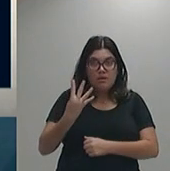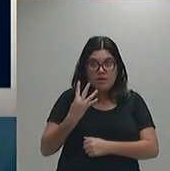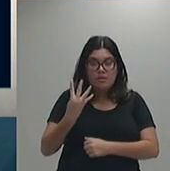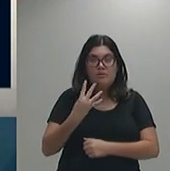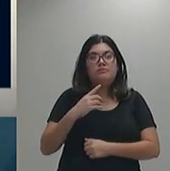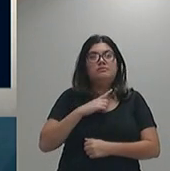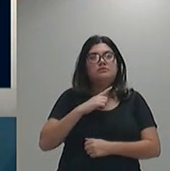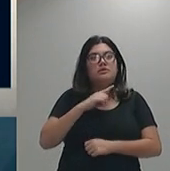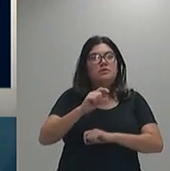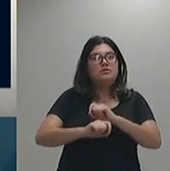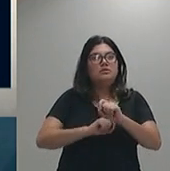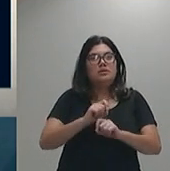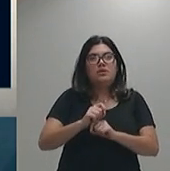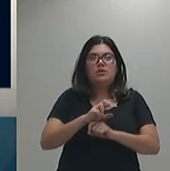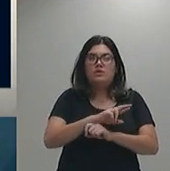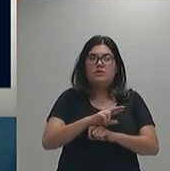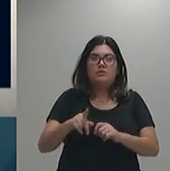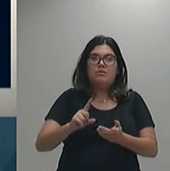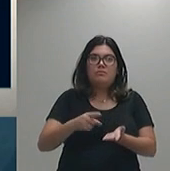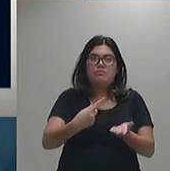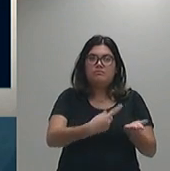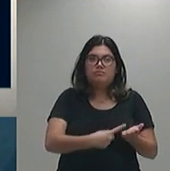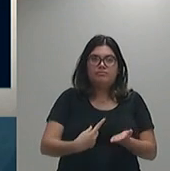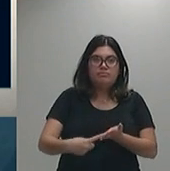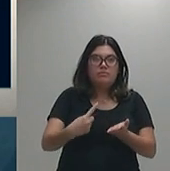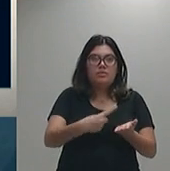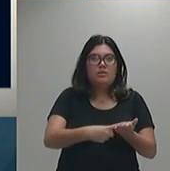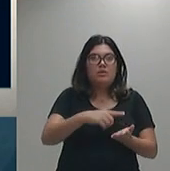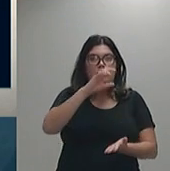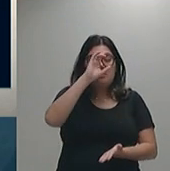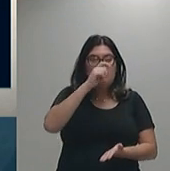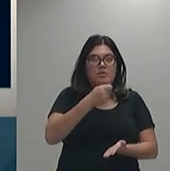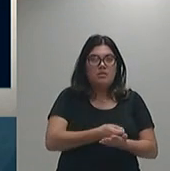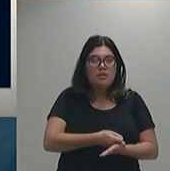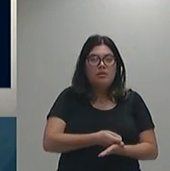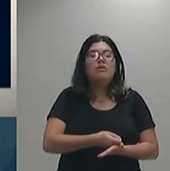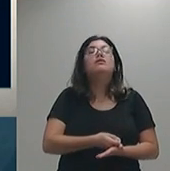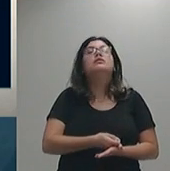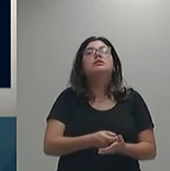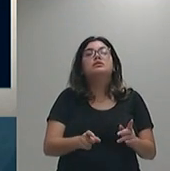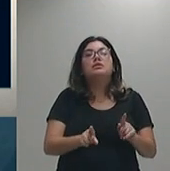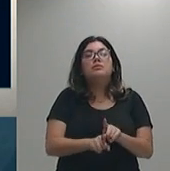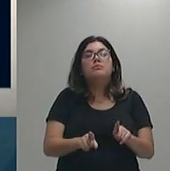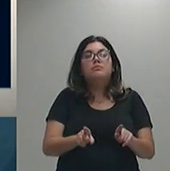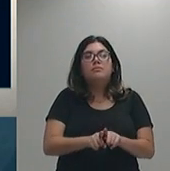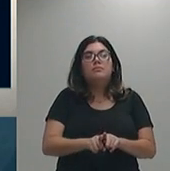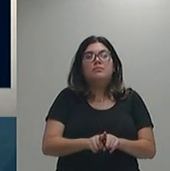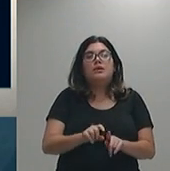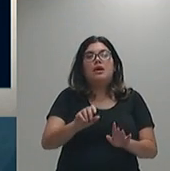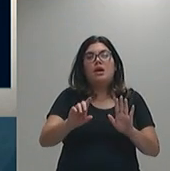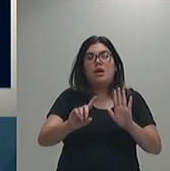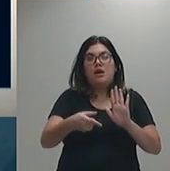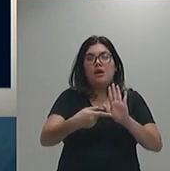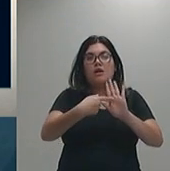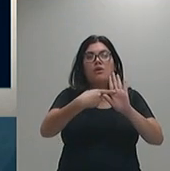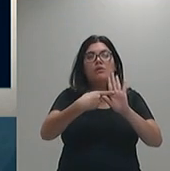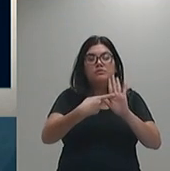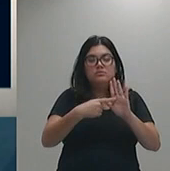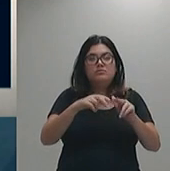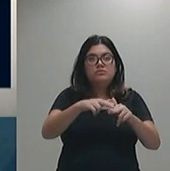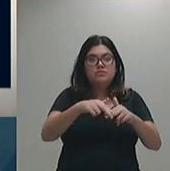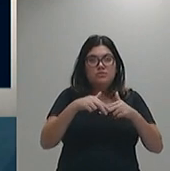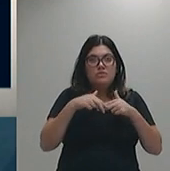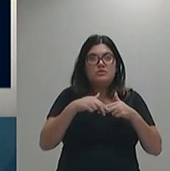não é dedutível da sentença resta ver e Cida e do Acórdão rescindendo por esses motivos